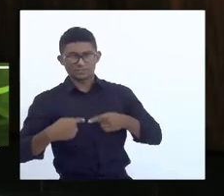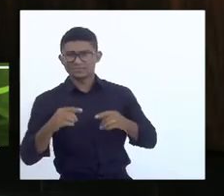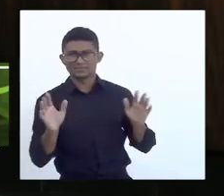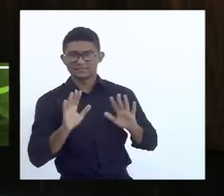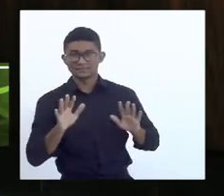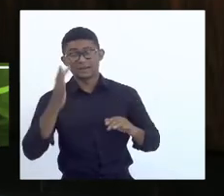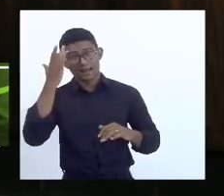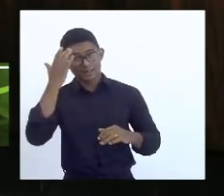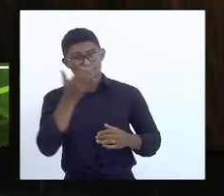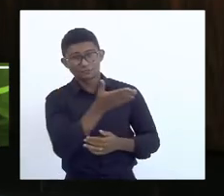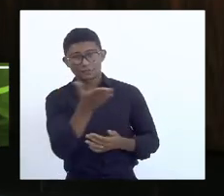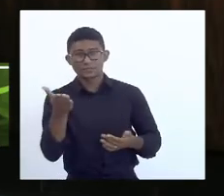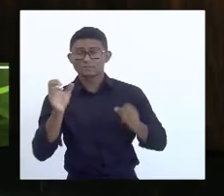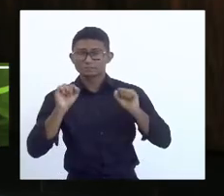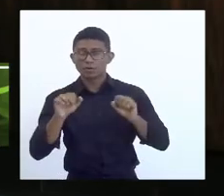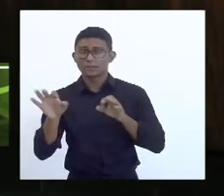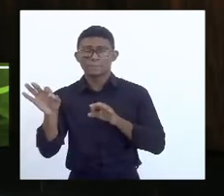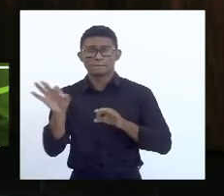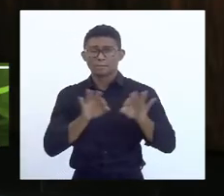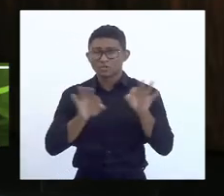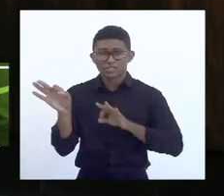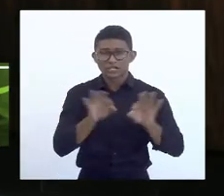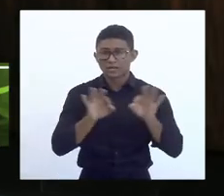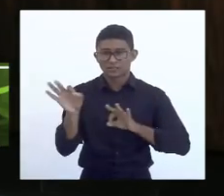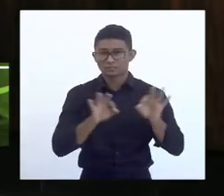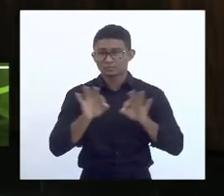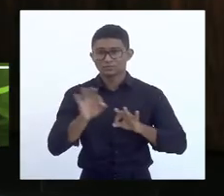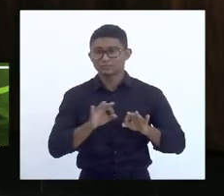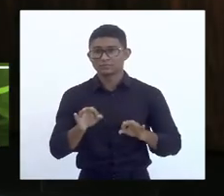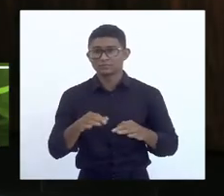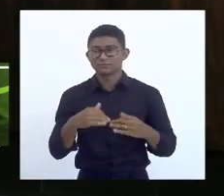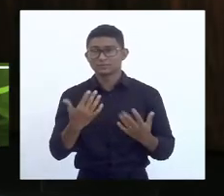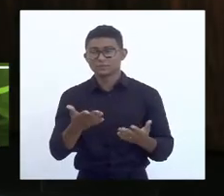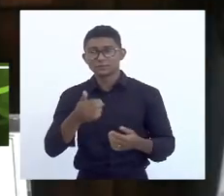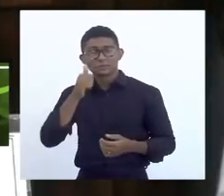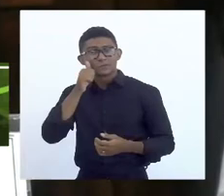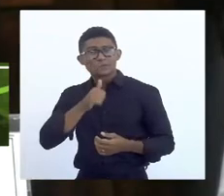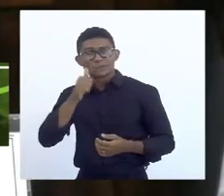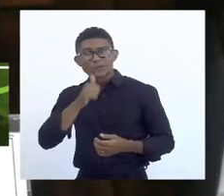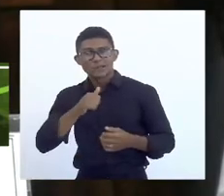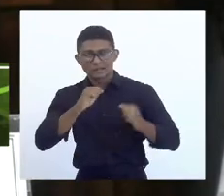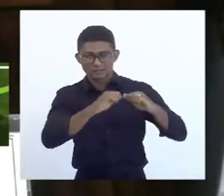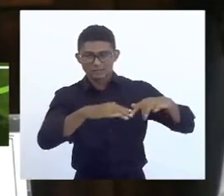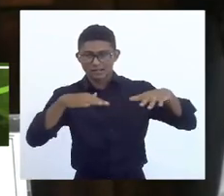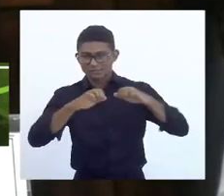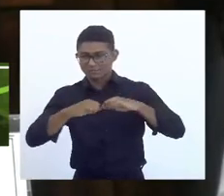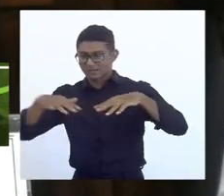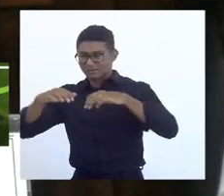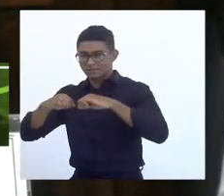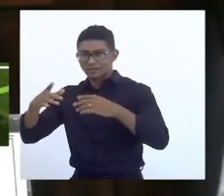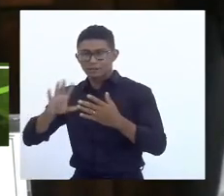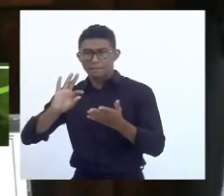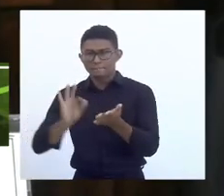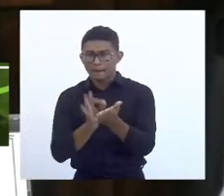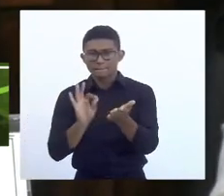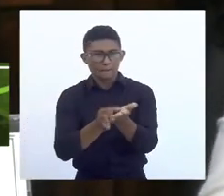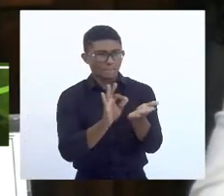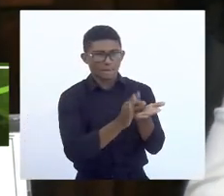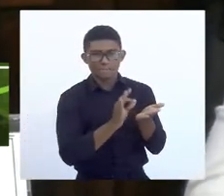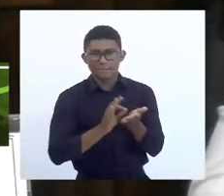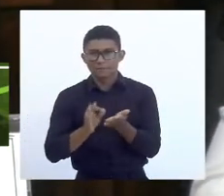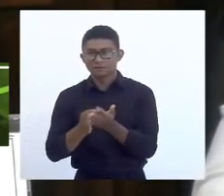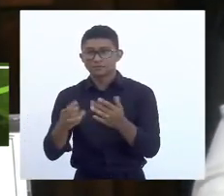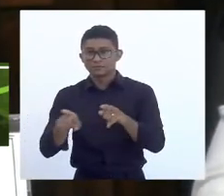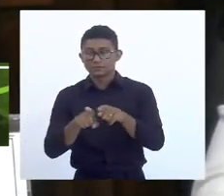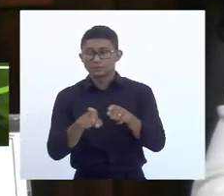com uma justificativa comum, e a gente ter uma mulher que assina em cada Câmara ou em cada Assembleia, mas com uma lista de